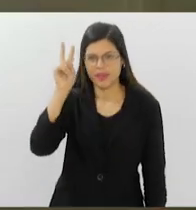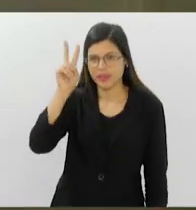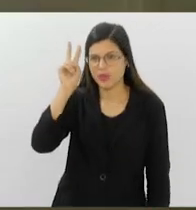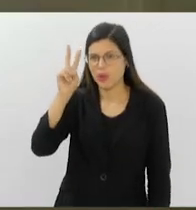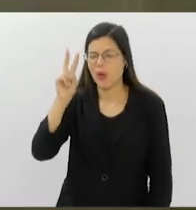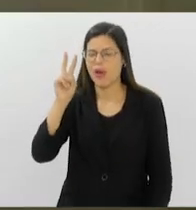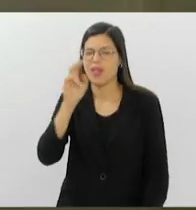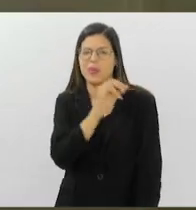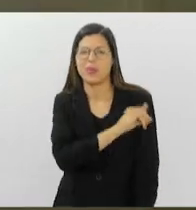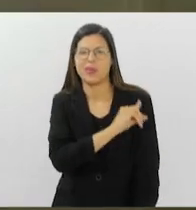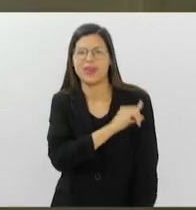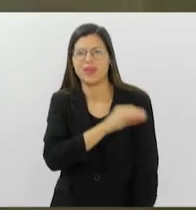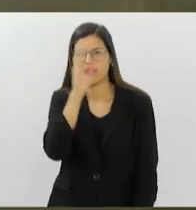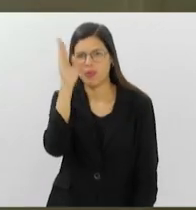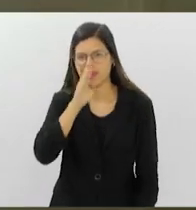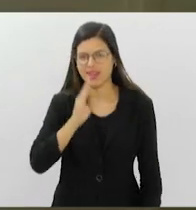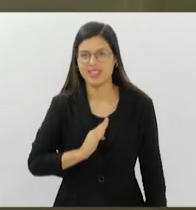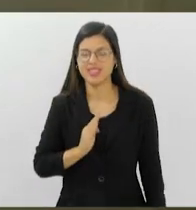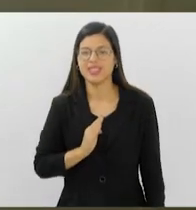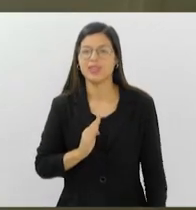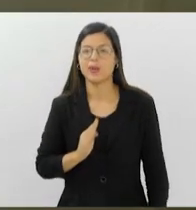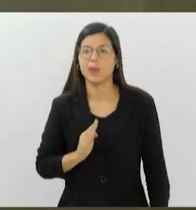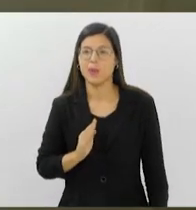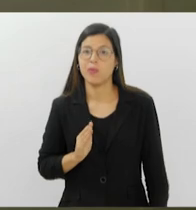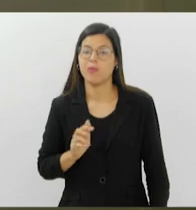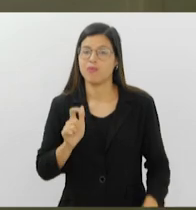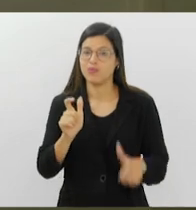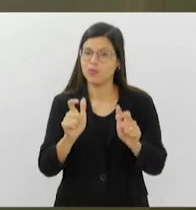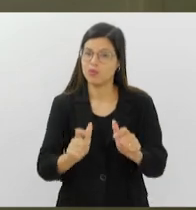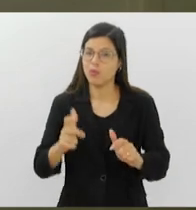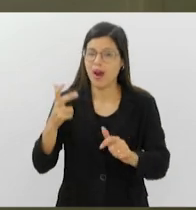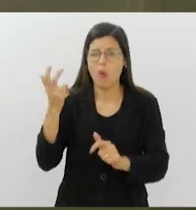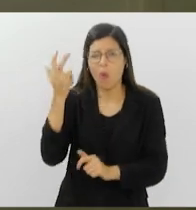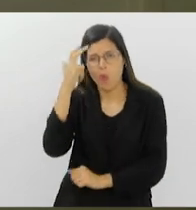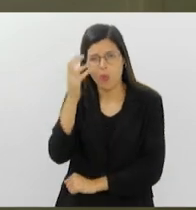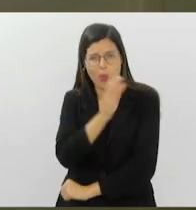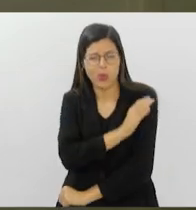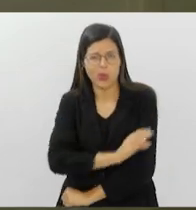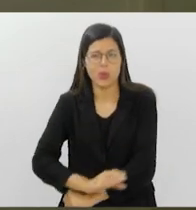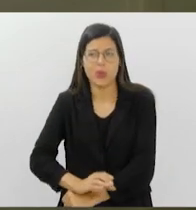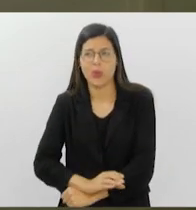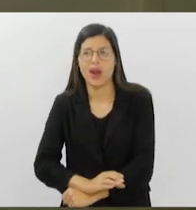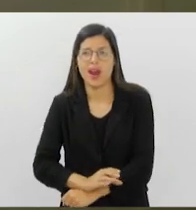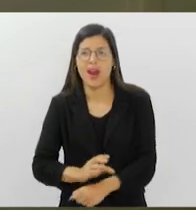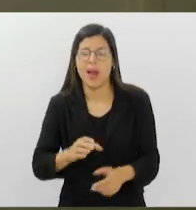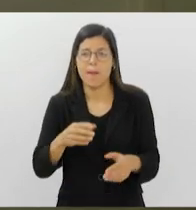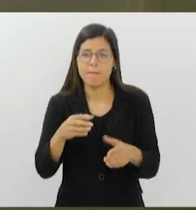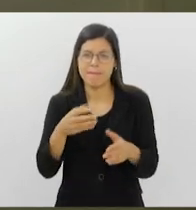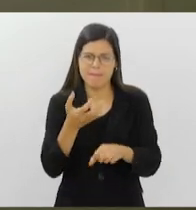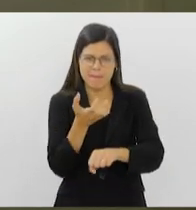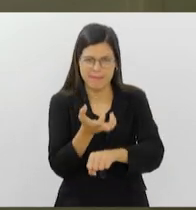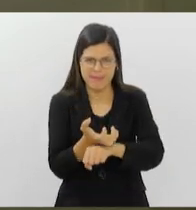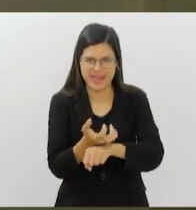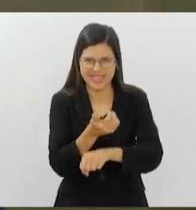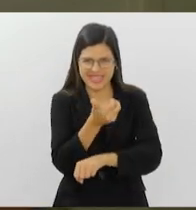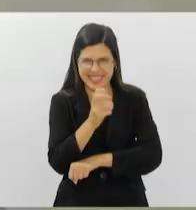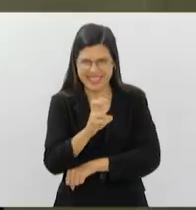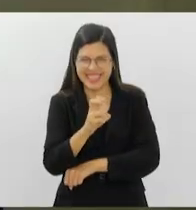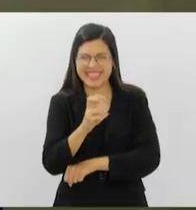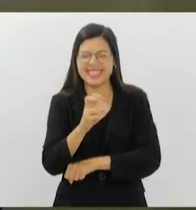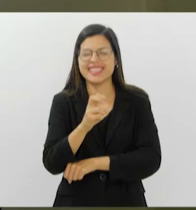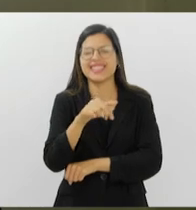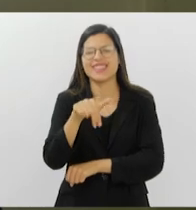história do Brasil e que é é mais um espaço cultural no em torno da Praça 15 de Novembro compondo um conjunto magnífico